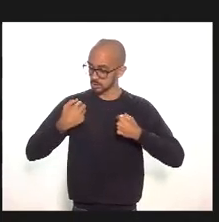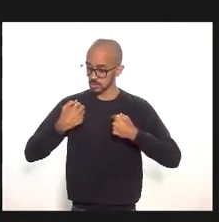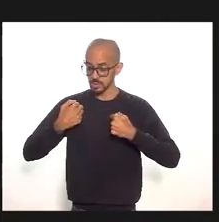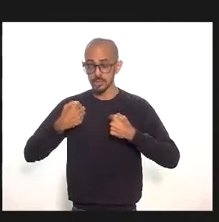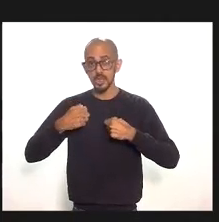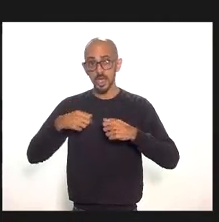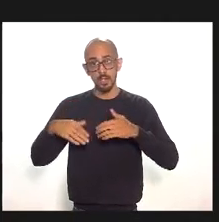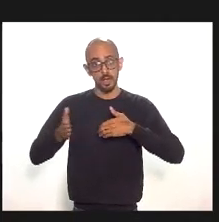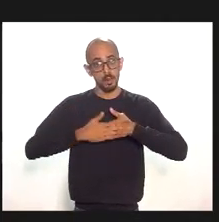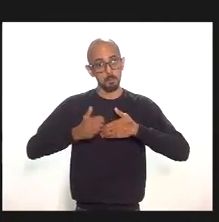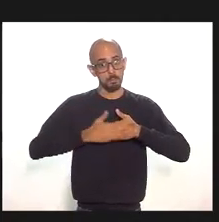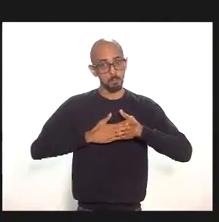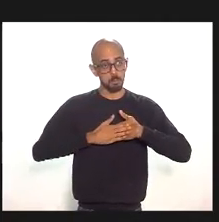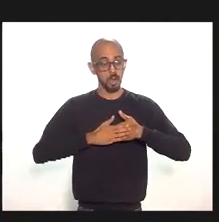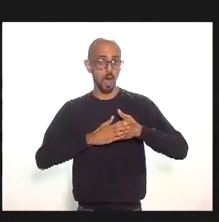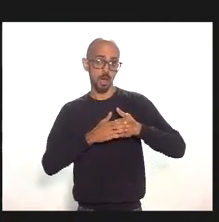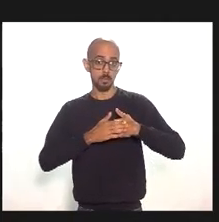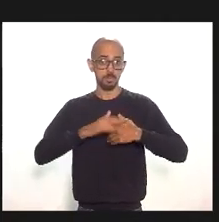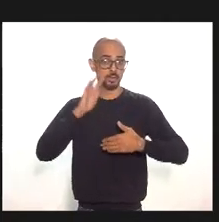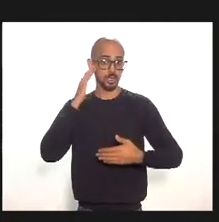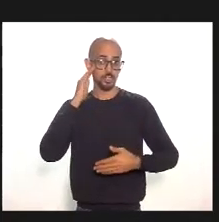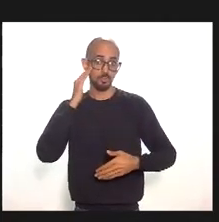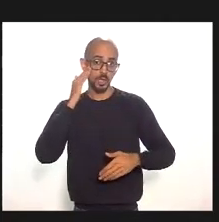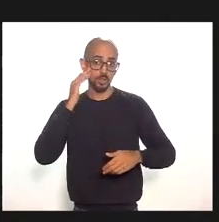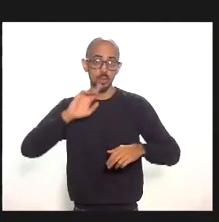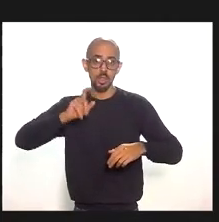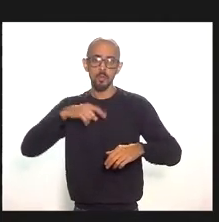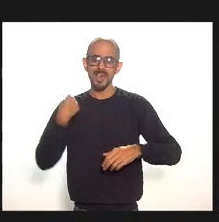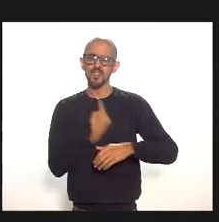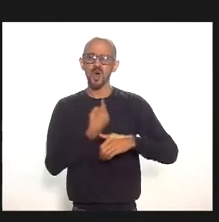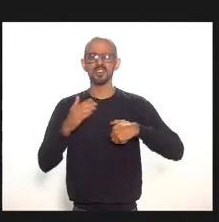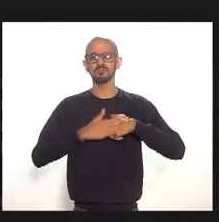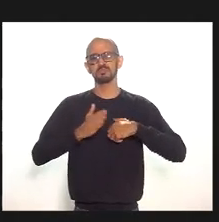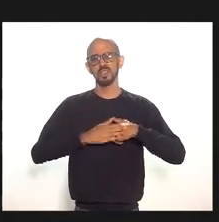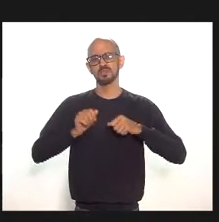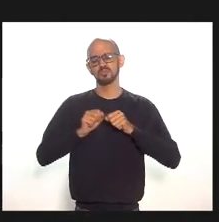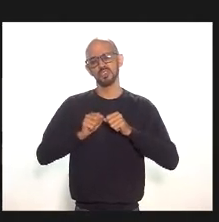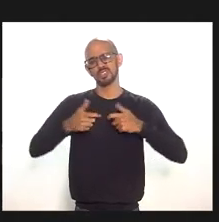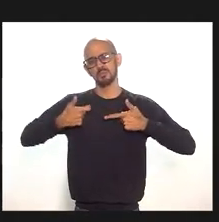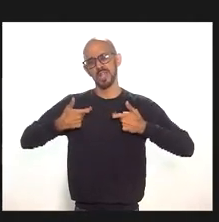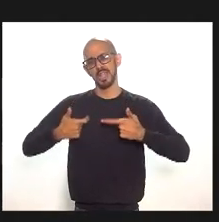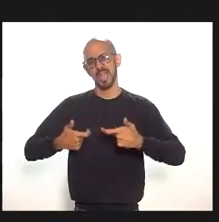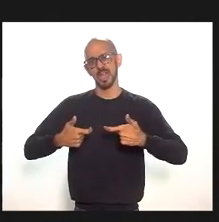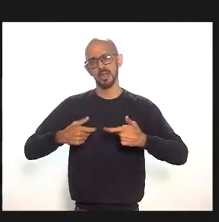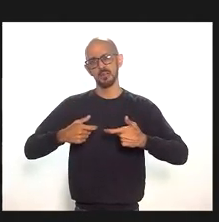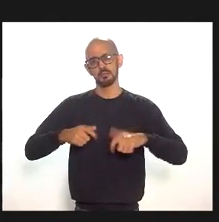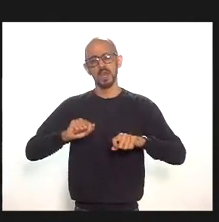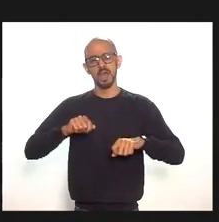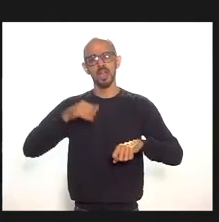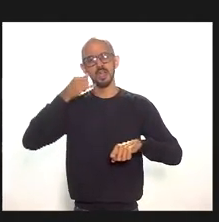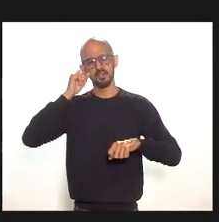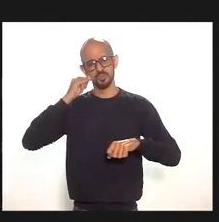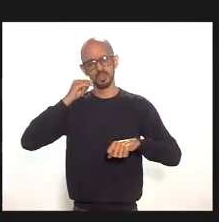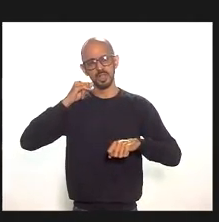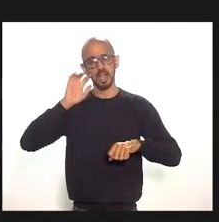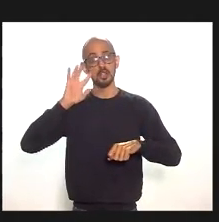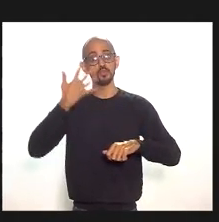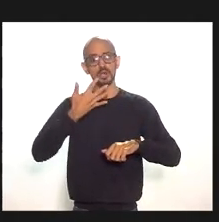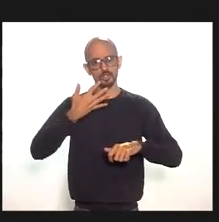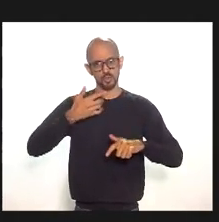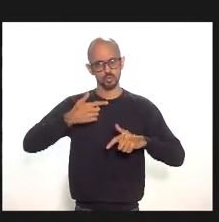não que possamos fazer disso obstrução ou uma guerra para postergar uma decisão tão importante. Por isso,